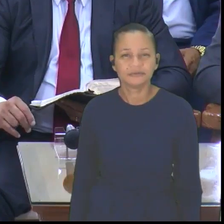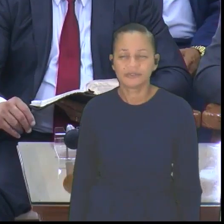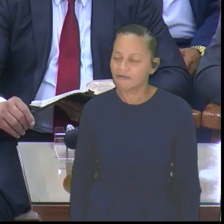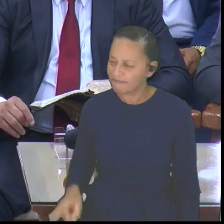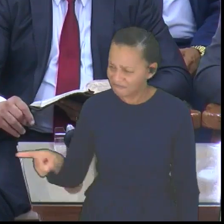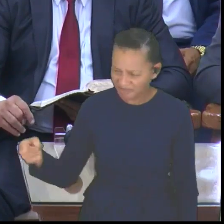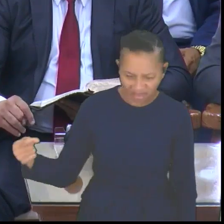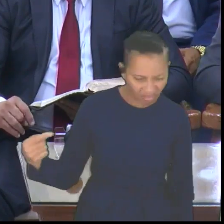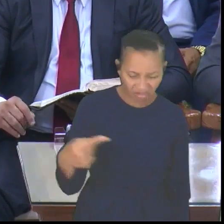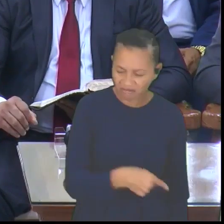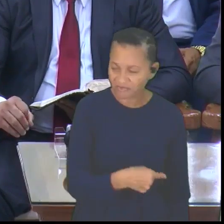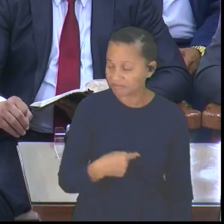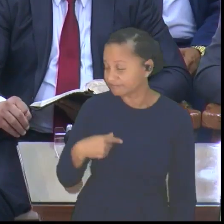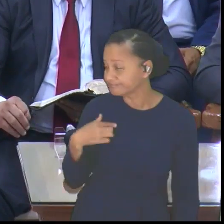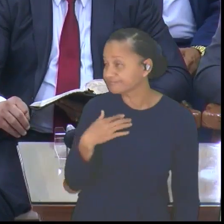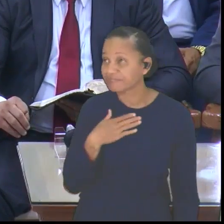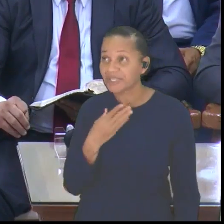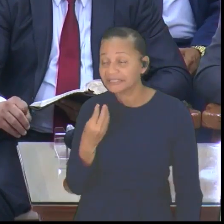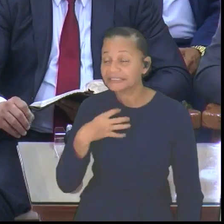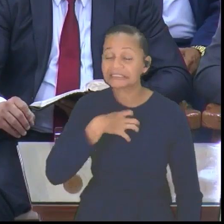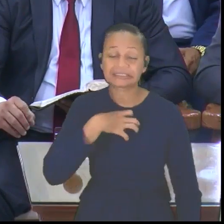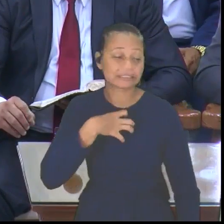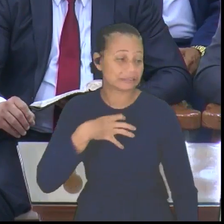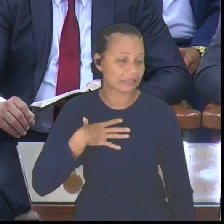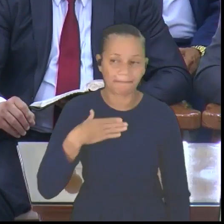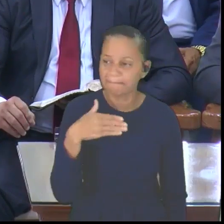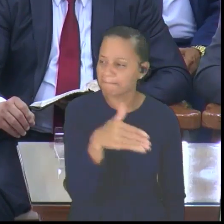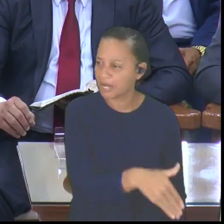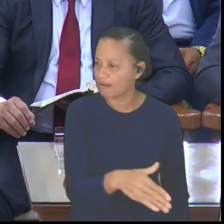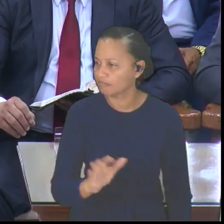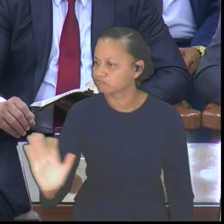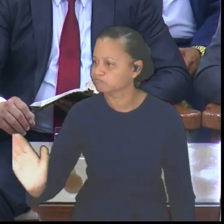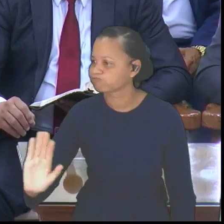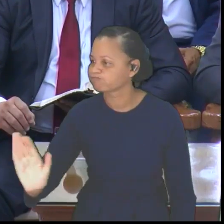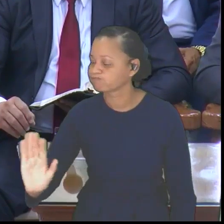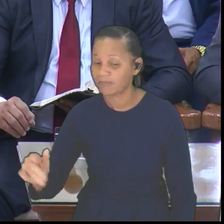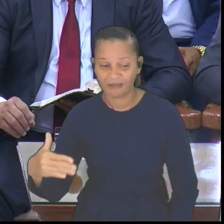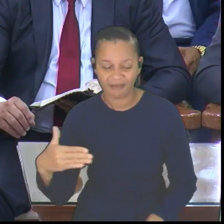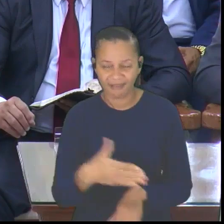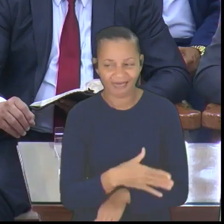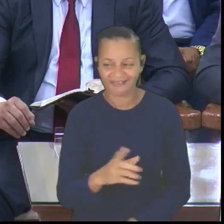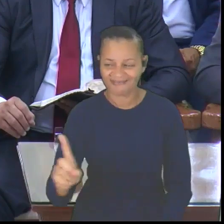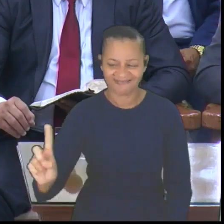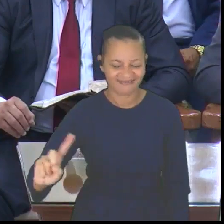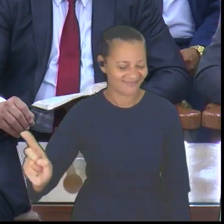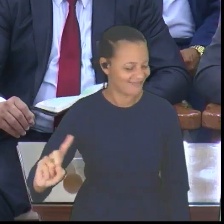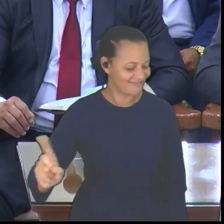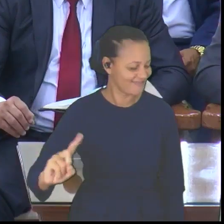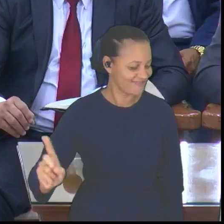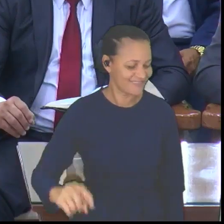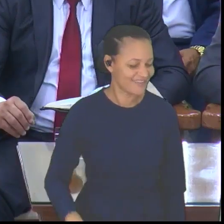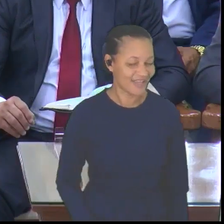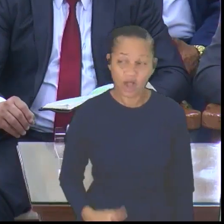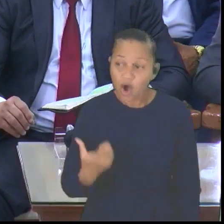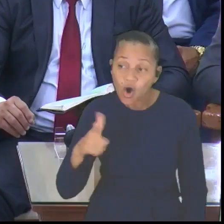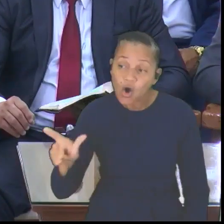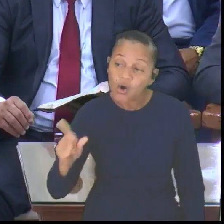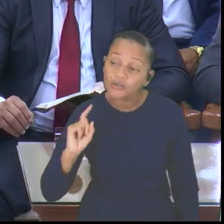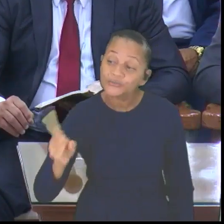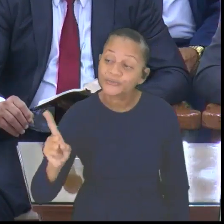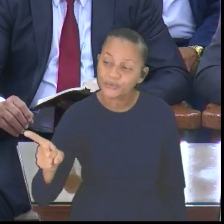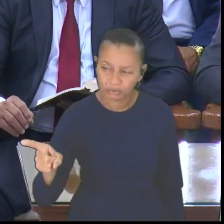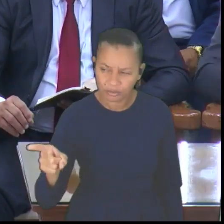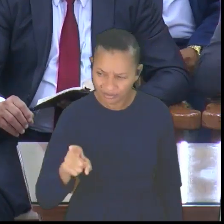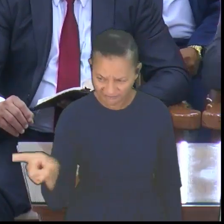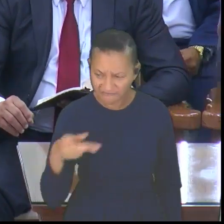Você não vai ter nenhum gostinho de pisar em Jerusalém. Você não vai ter nenhum gostinho de pisar lá dentro. Não, vai não. Outra coisa.